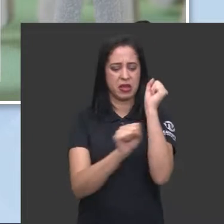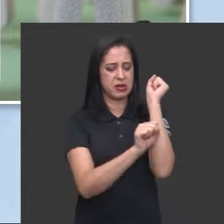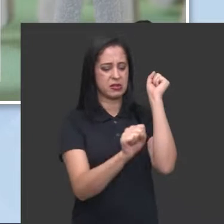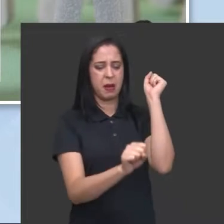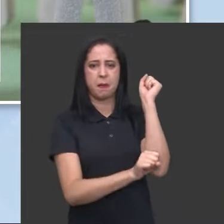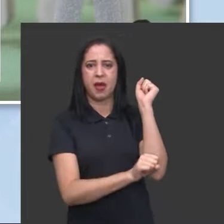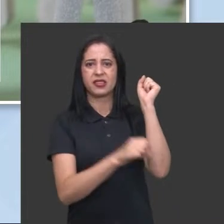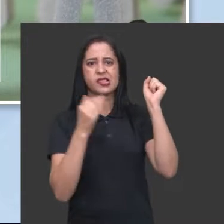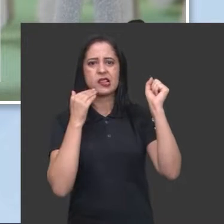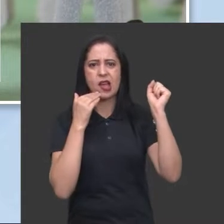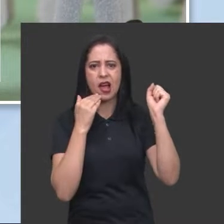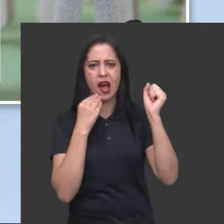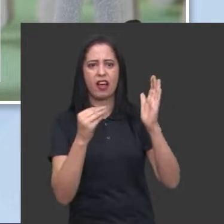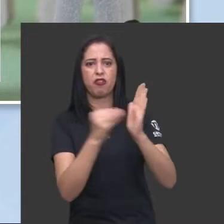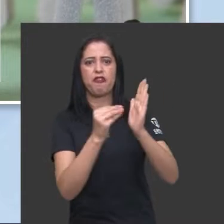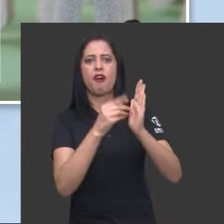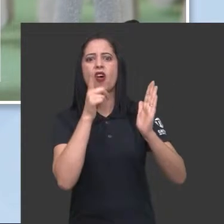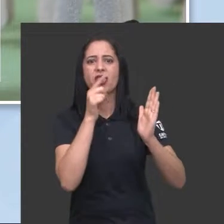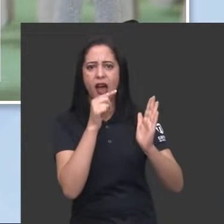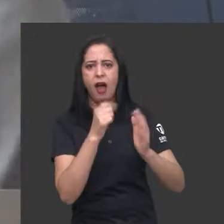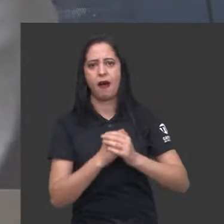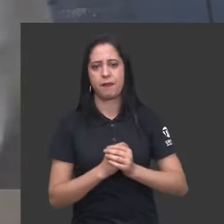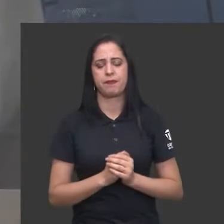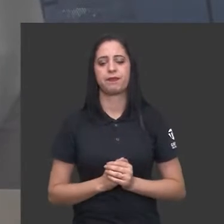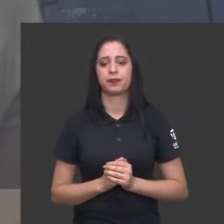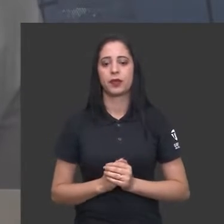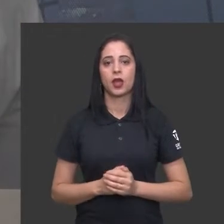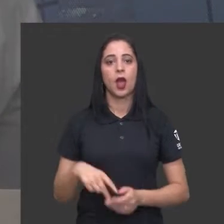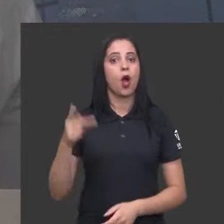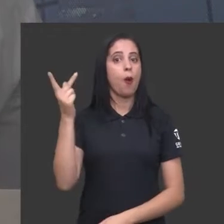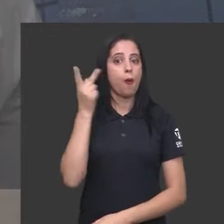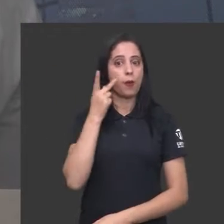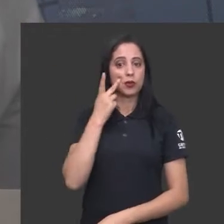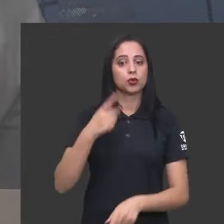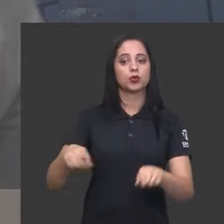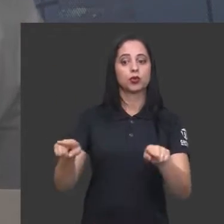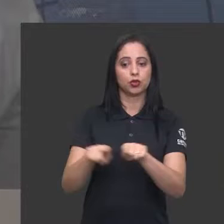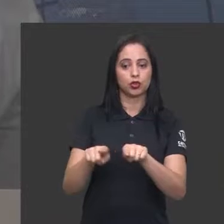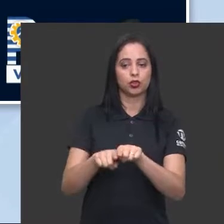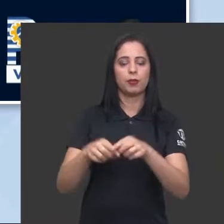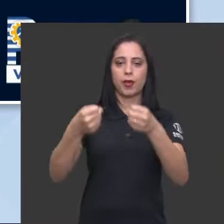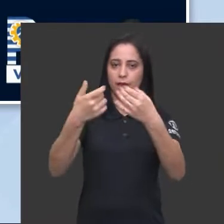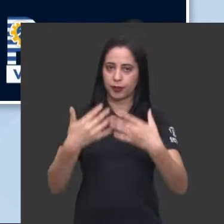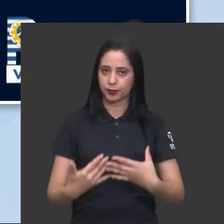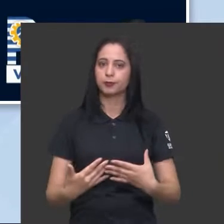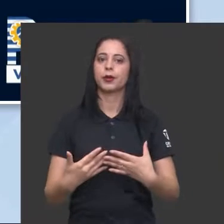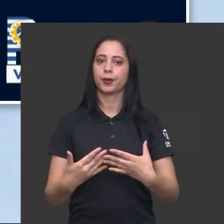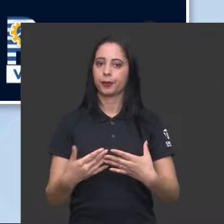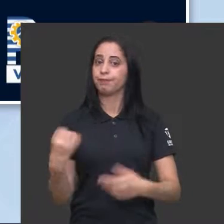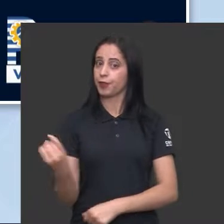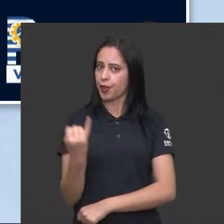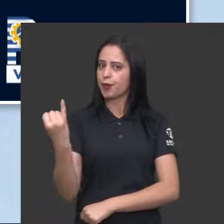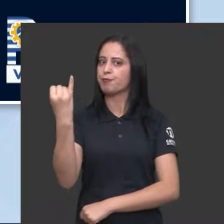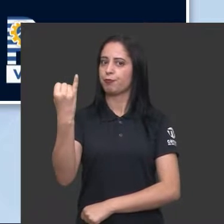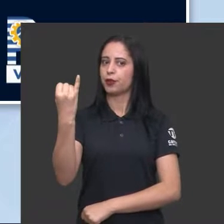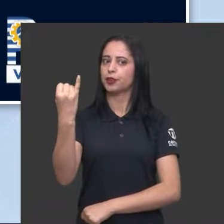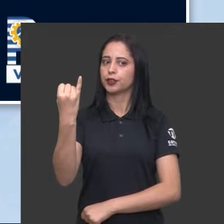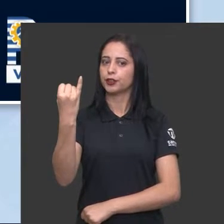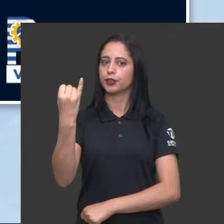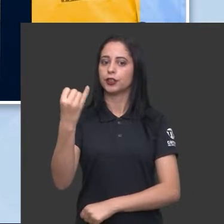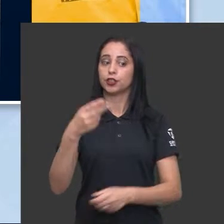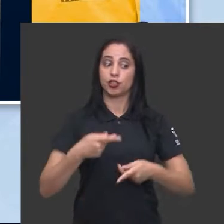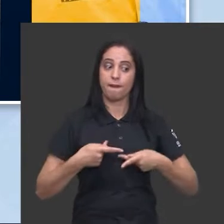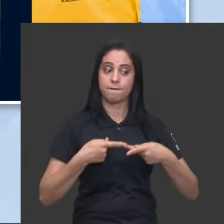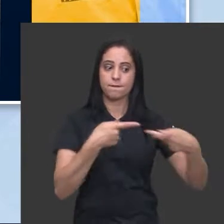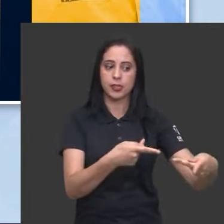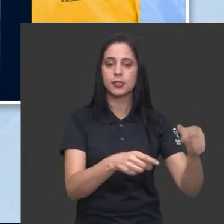problemas recorrentes de falta de água em São José. Rafael Pascucci também apontou a importância de fiscalizar os problemas de falta de água na